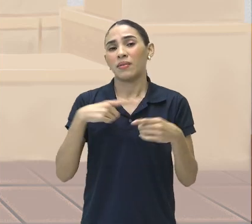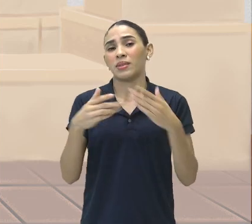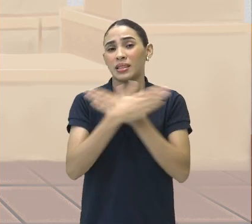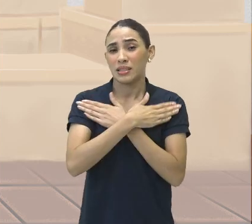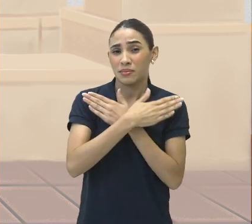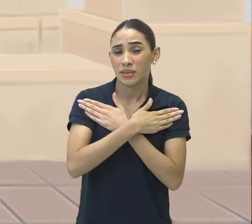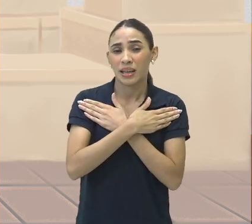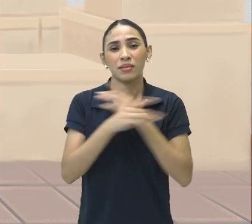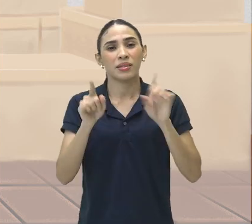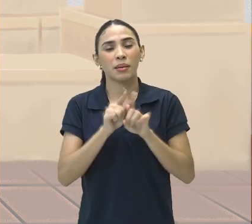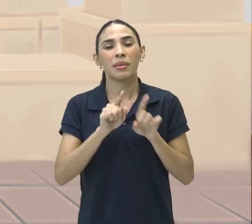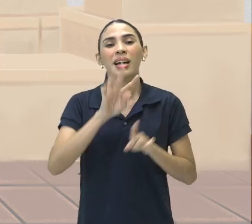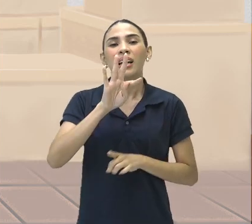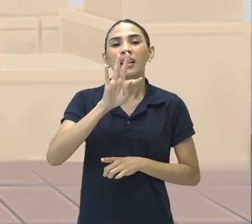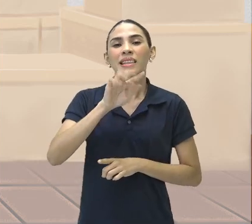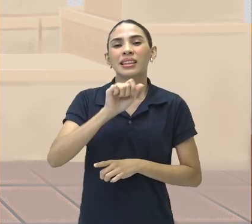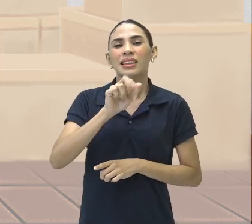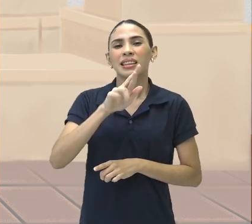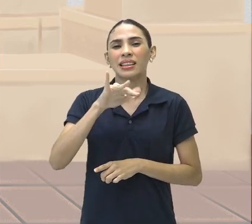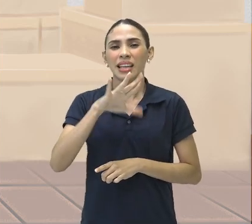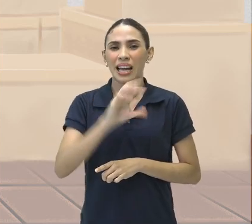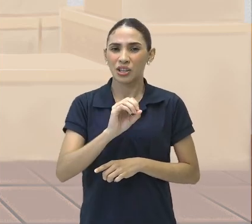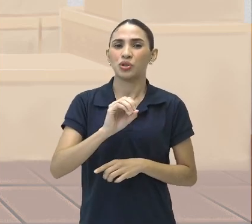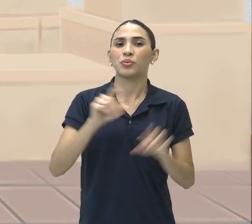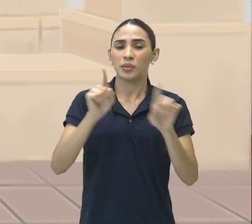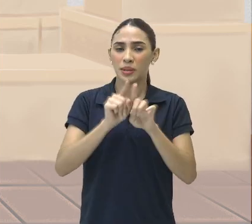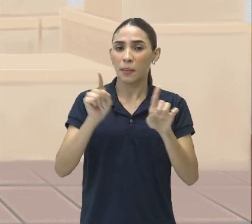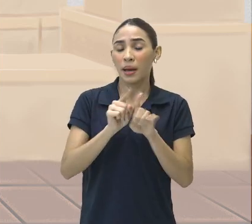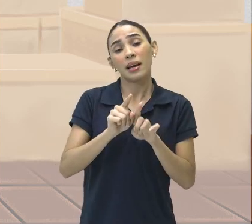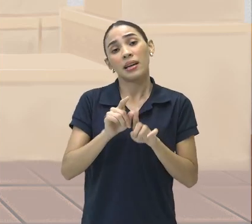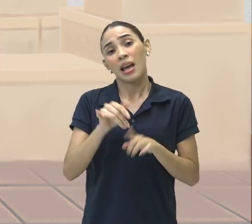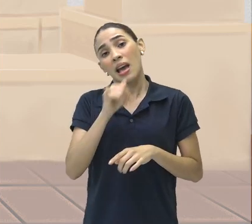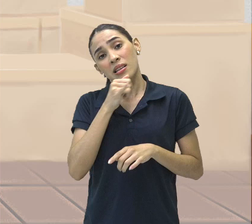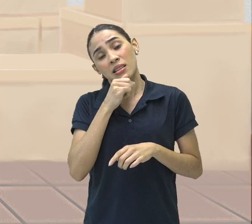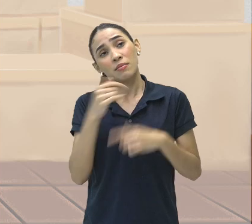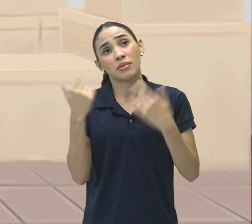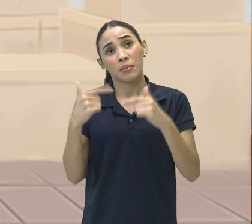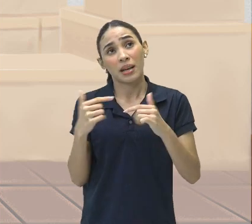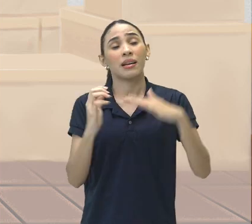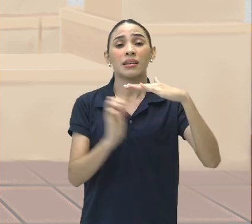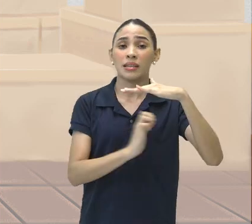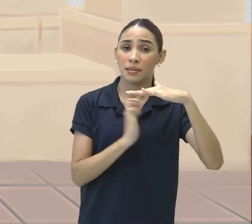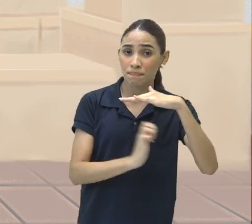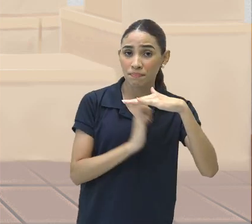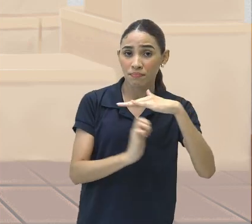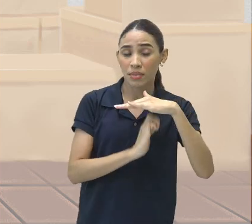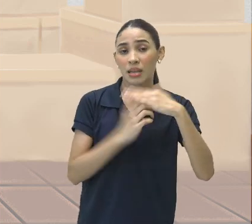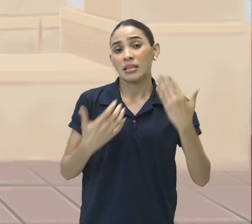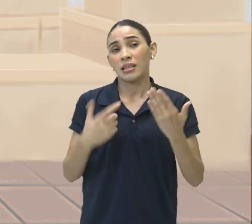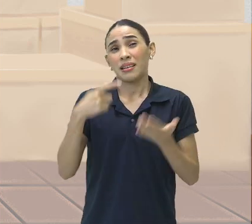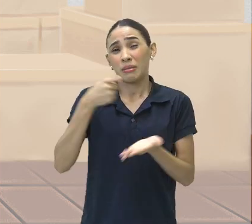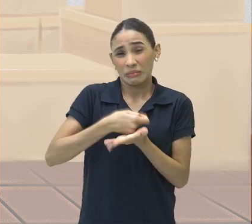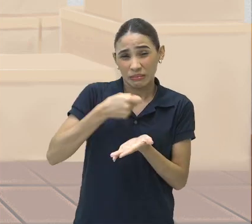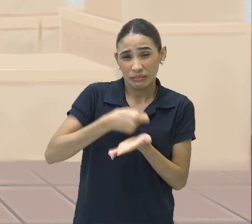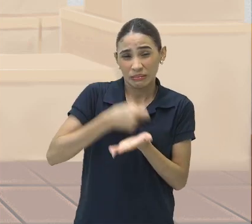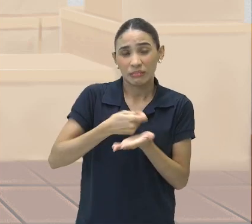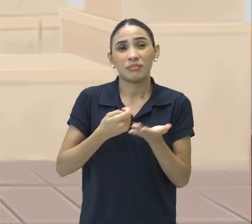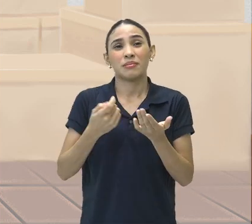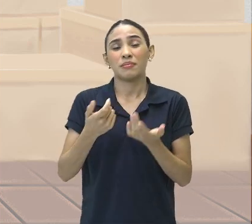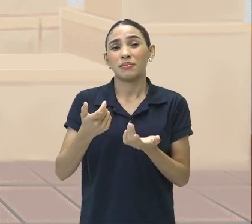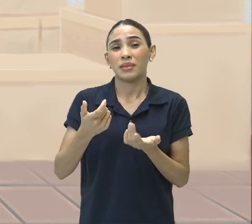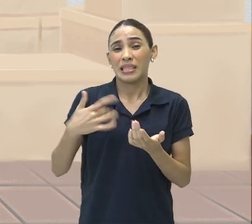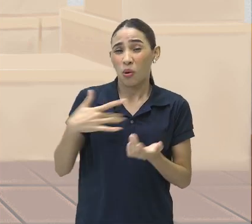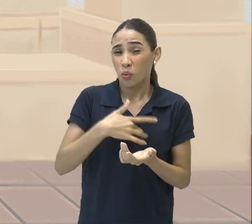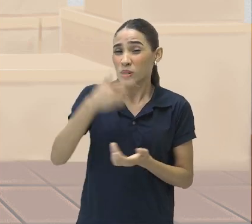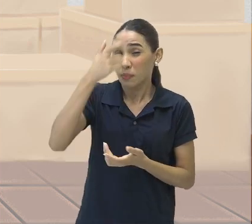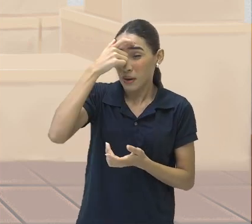questão de etarismo também, um problema sério, né, além de questões de trabalhar em empresa, de exigência, saúde mental,